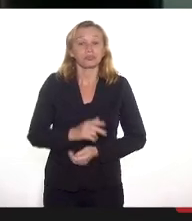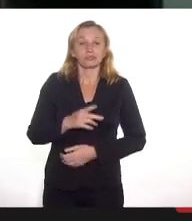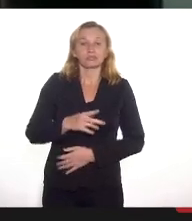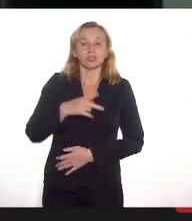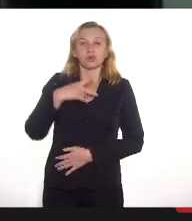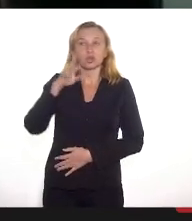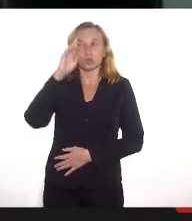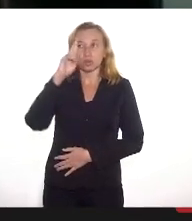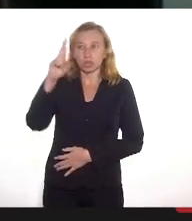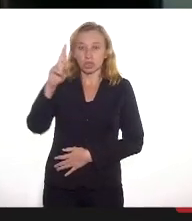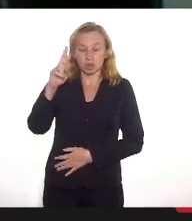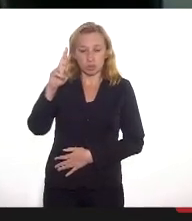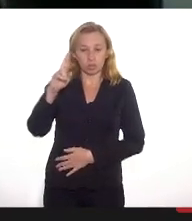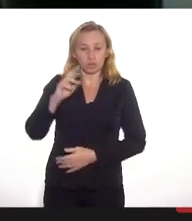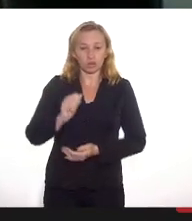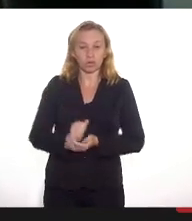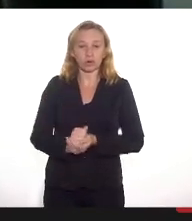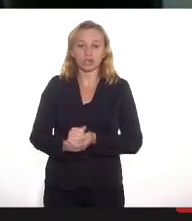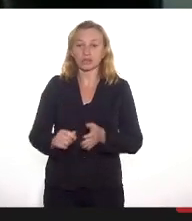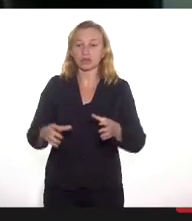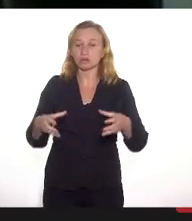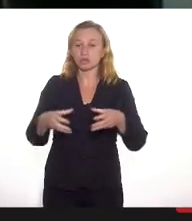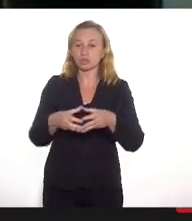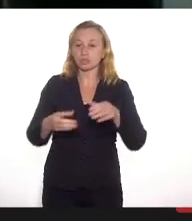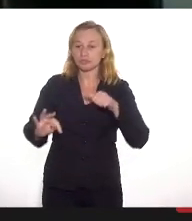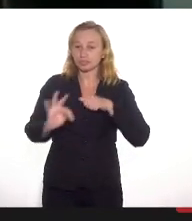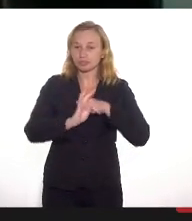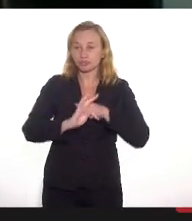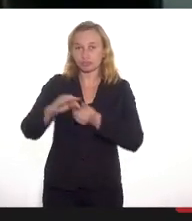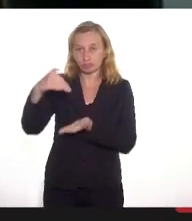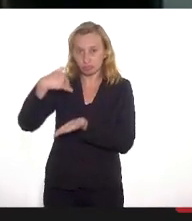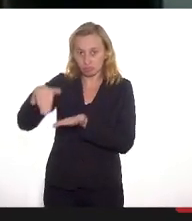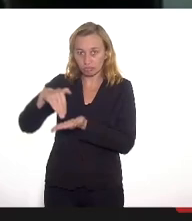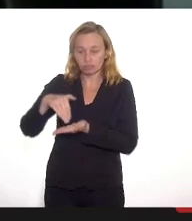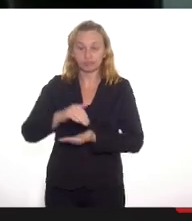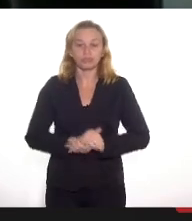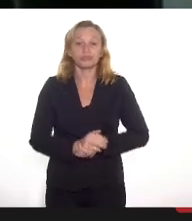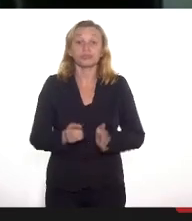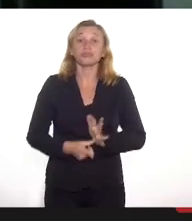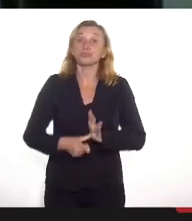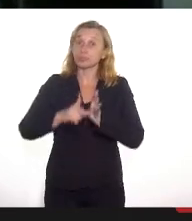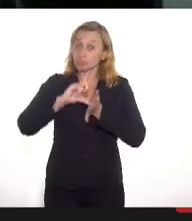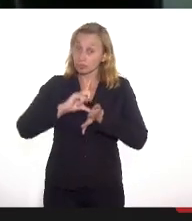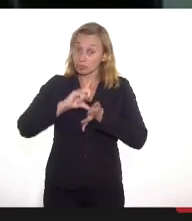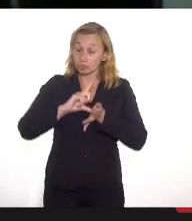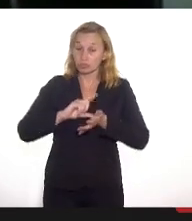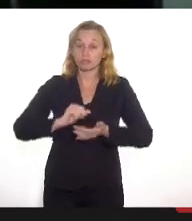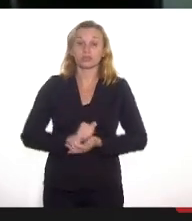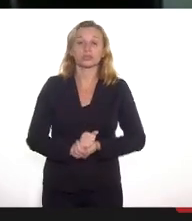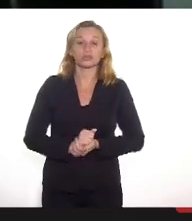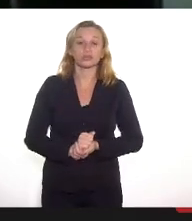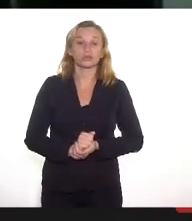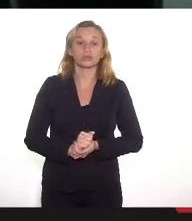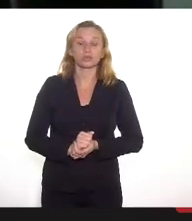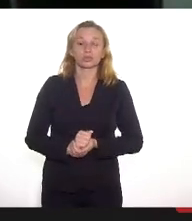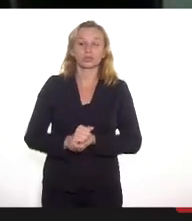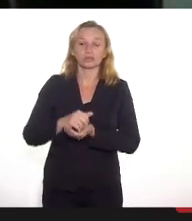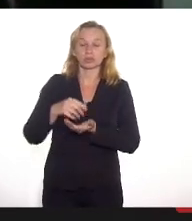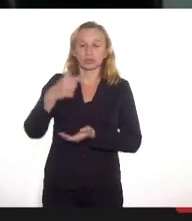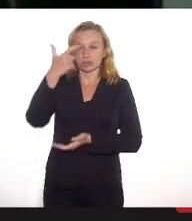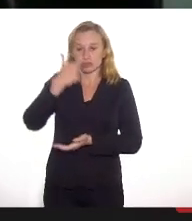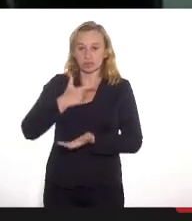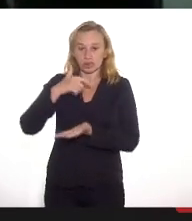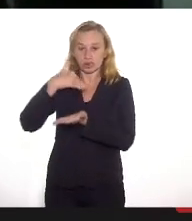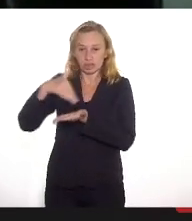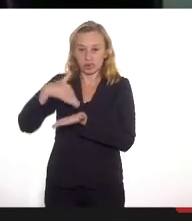senhor vem do corpo técnico da secretaria antes tá aí como secretária só passou